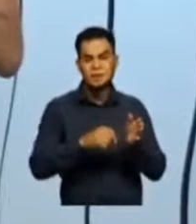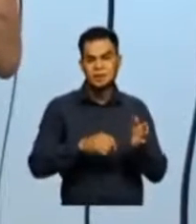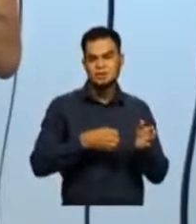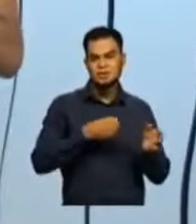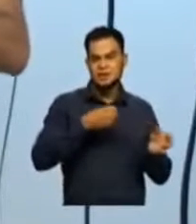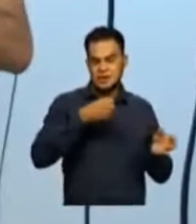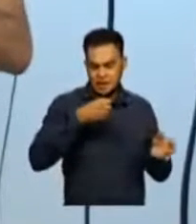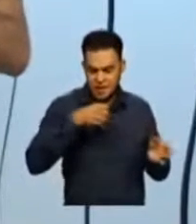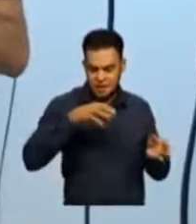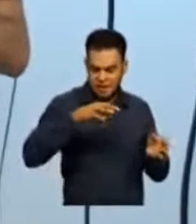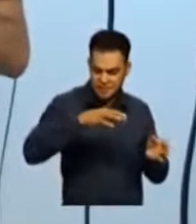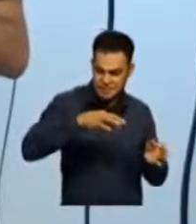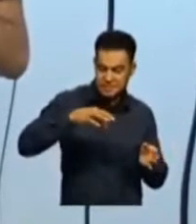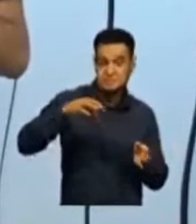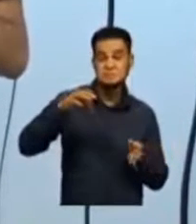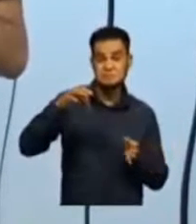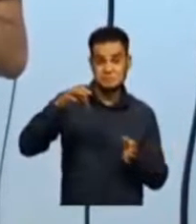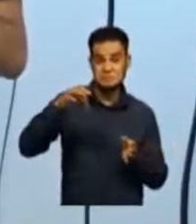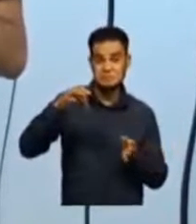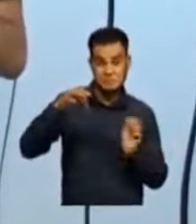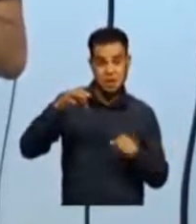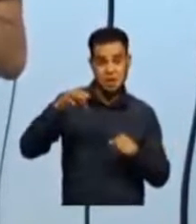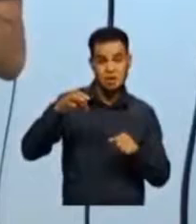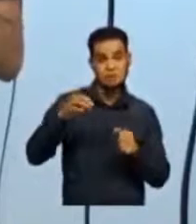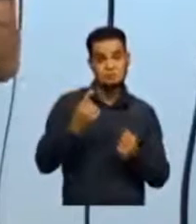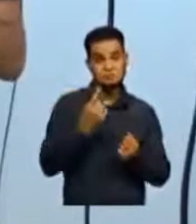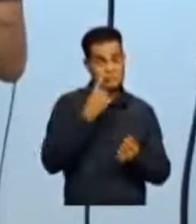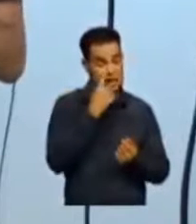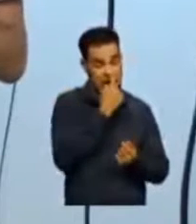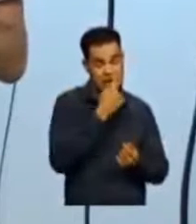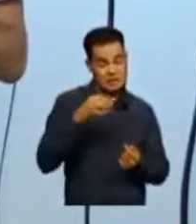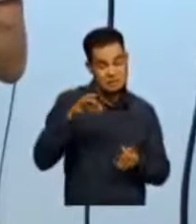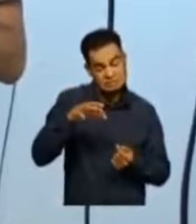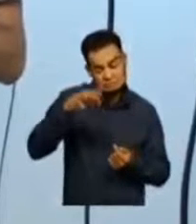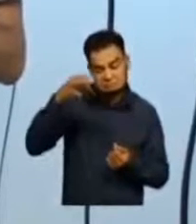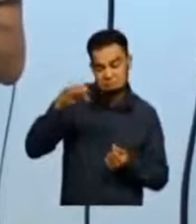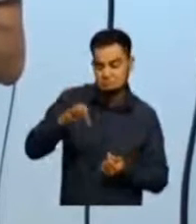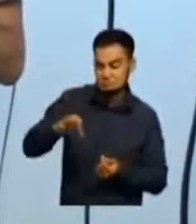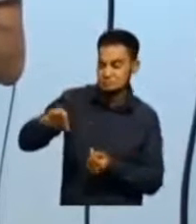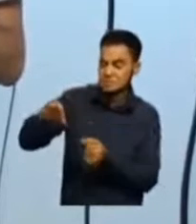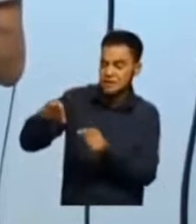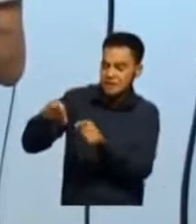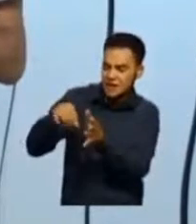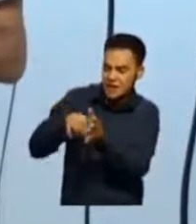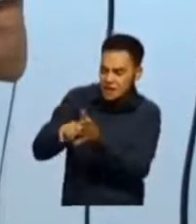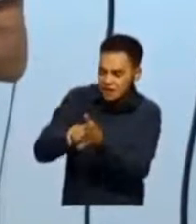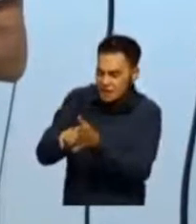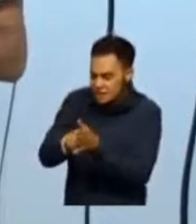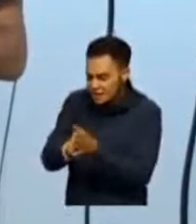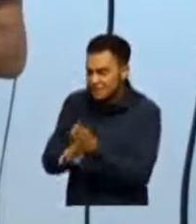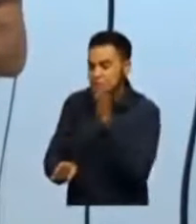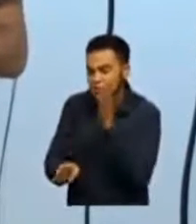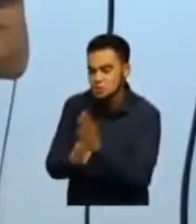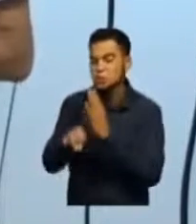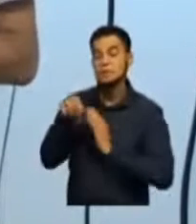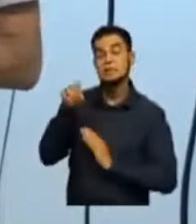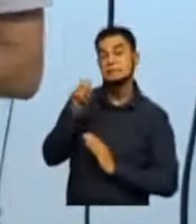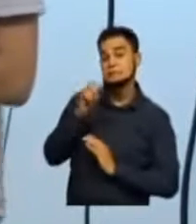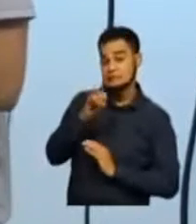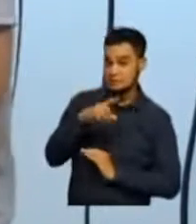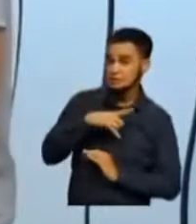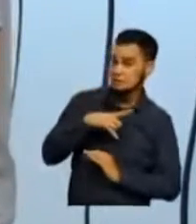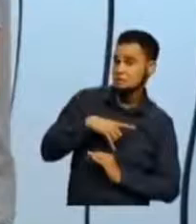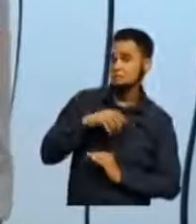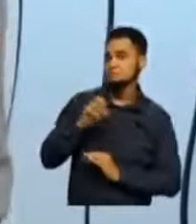da região do trato respiratório superior e nisso a gente vai perceber então a presença dessas bactérias